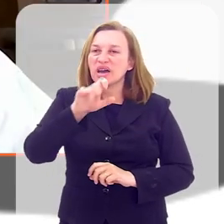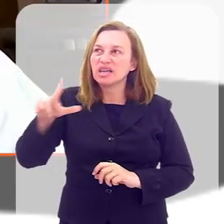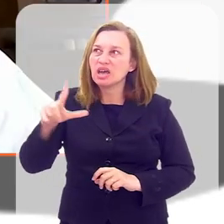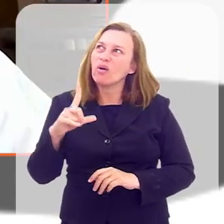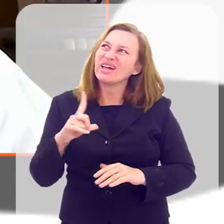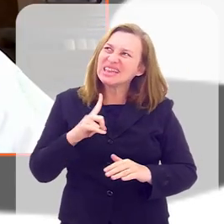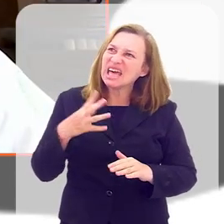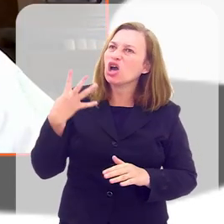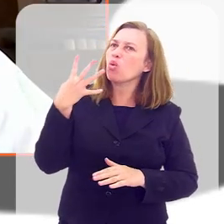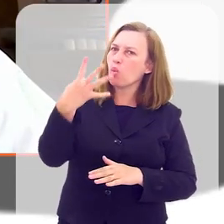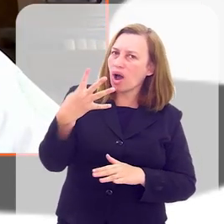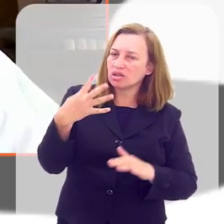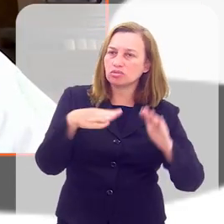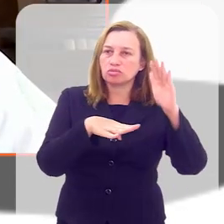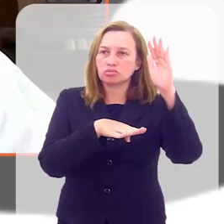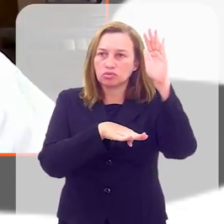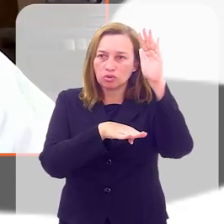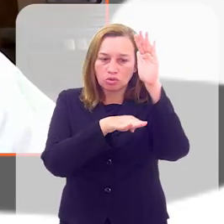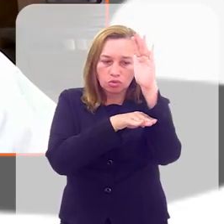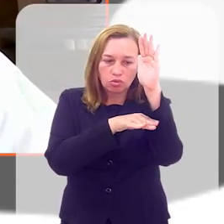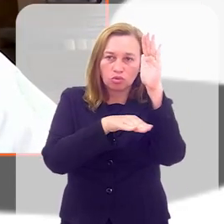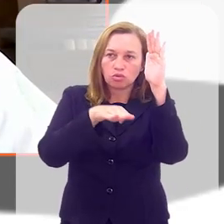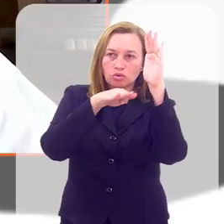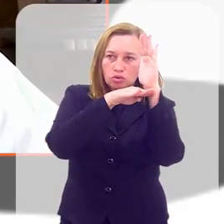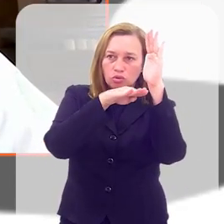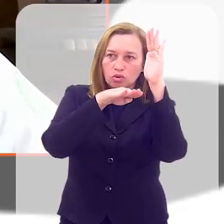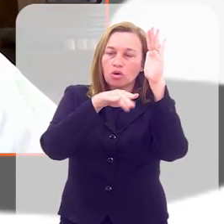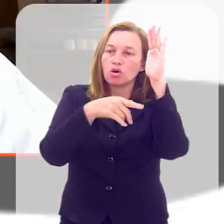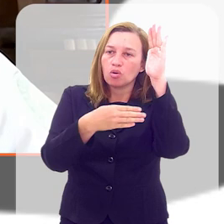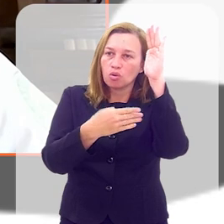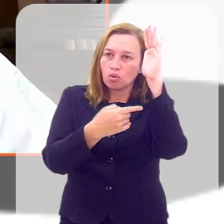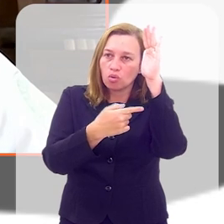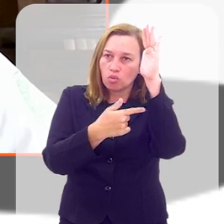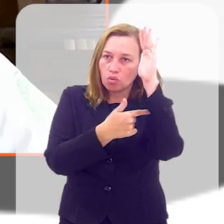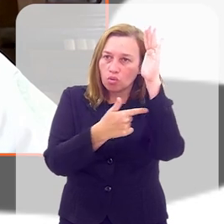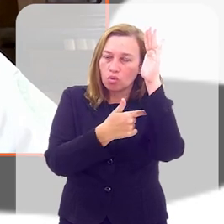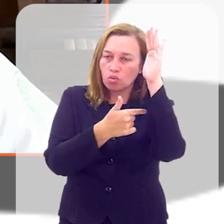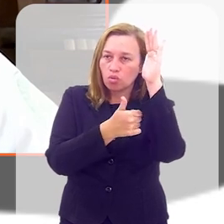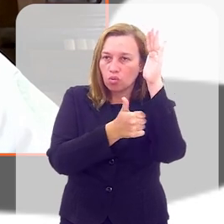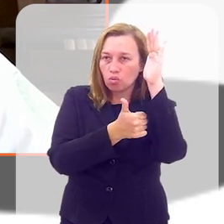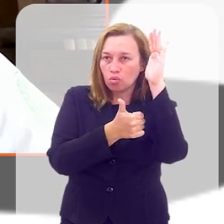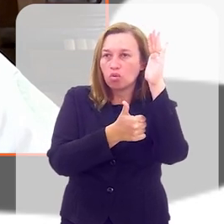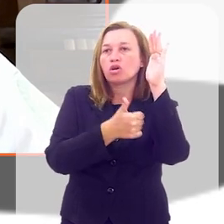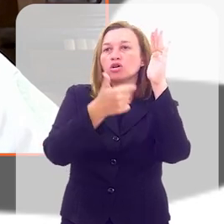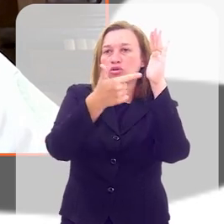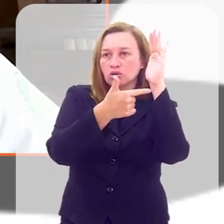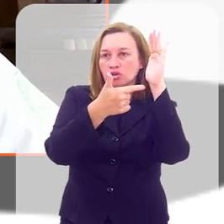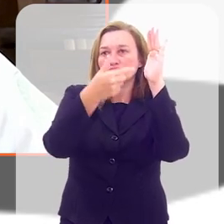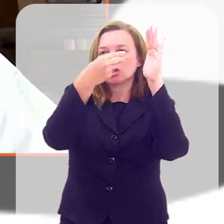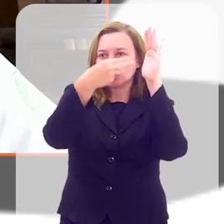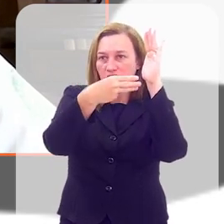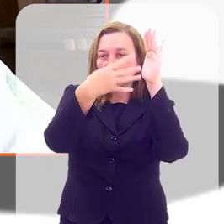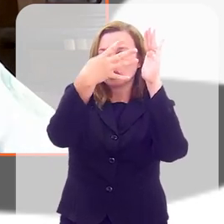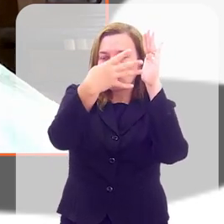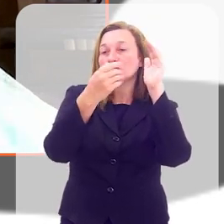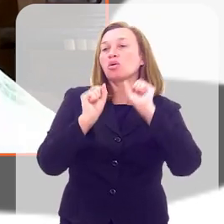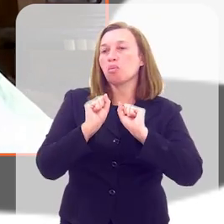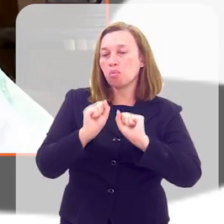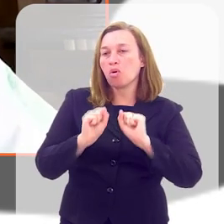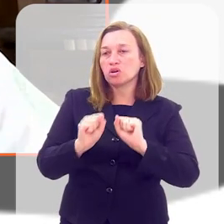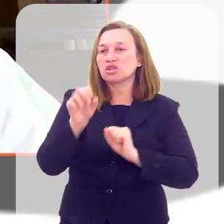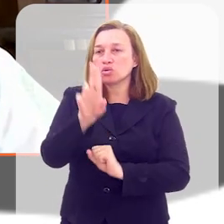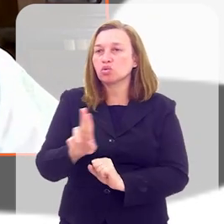o painel ele suporta até quatro pavimentos a gente já tem testado Mas a gente não tem homologação Para isso ainda só para dois pavimentos